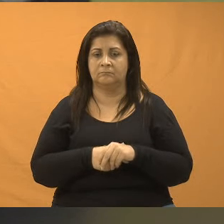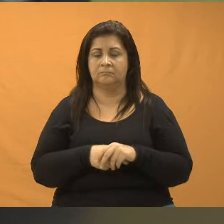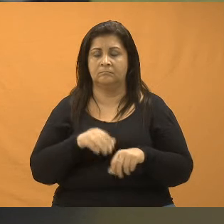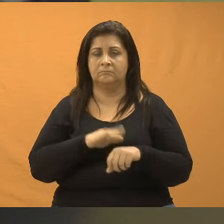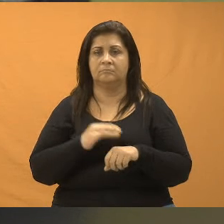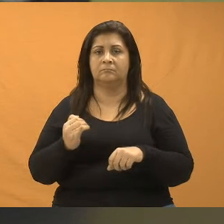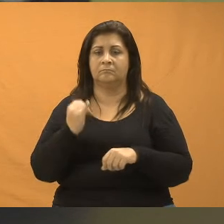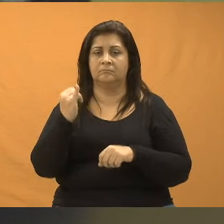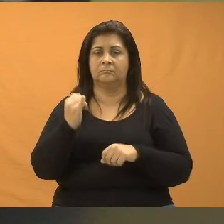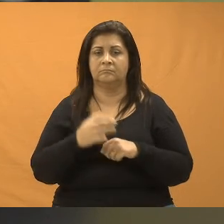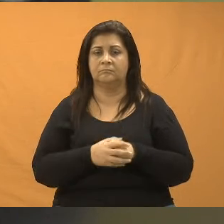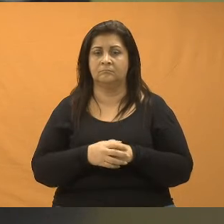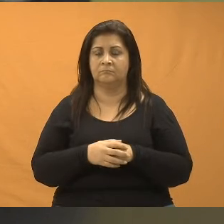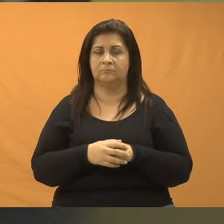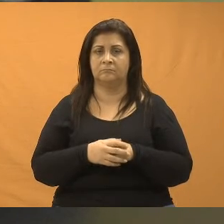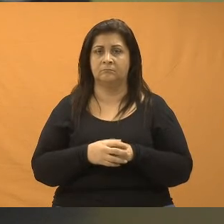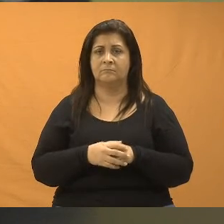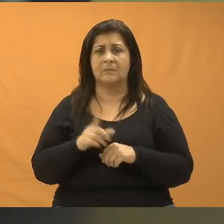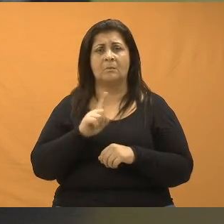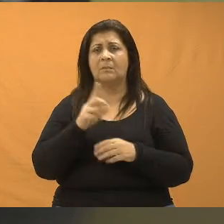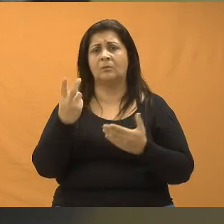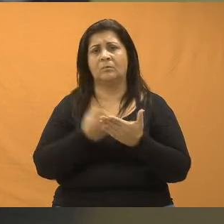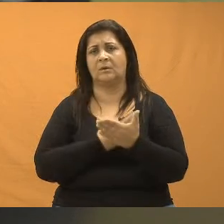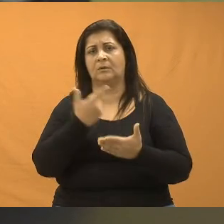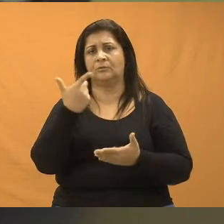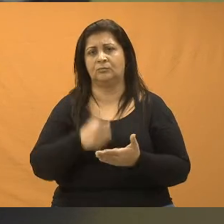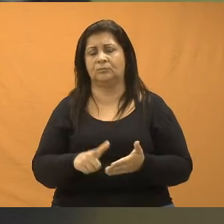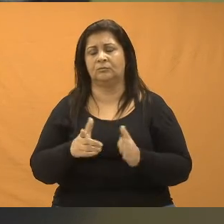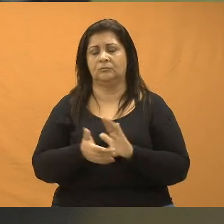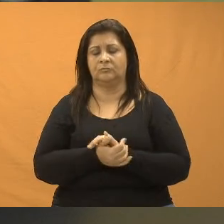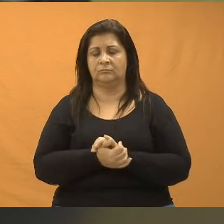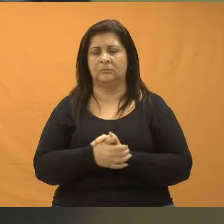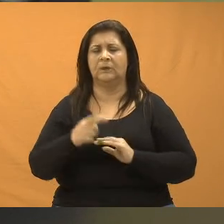mais importante para mitigar os erros do passado é fazer um